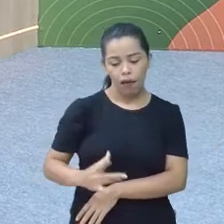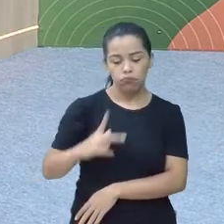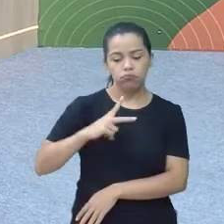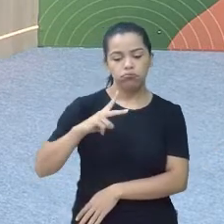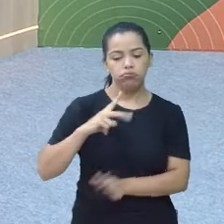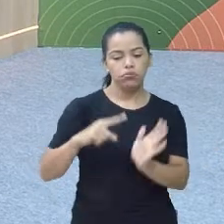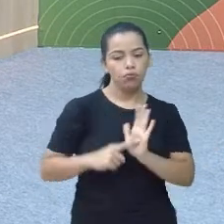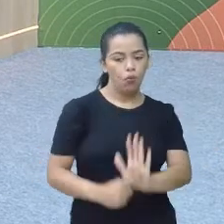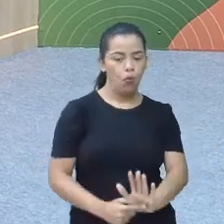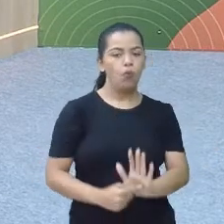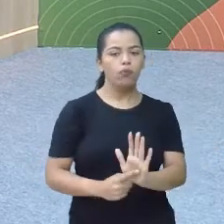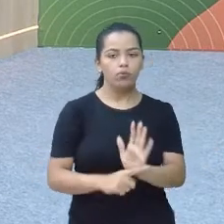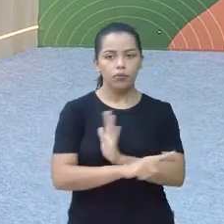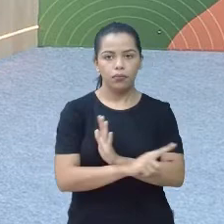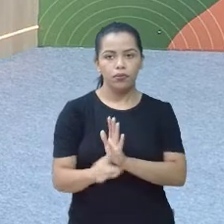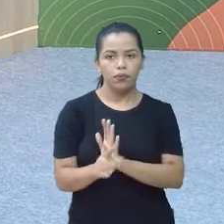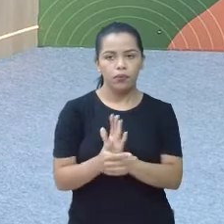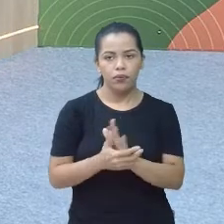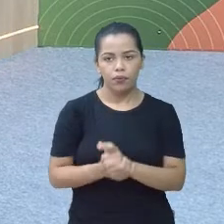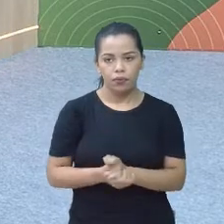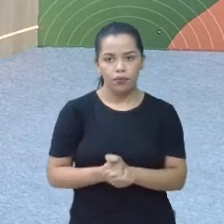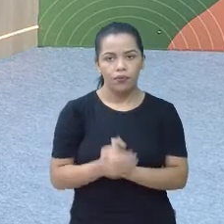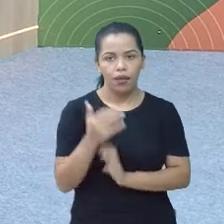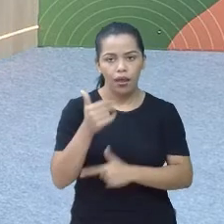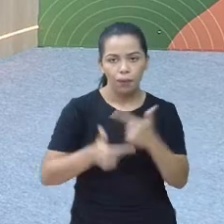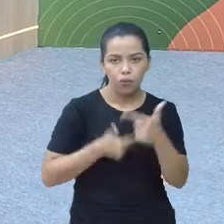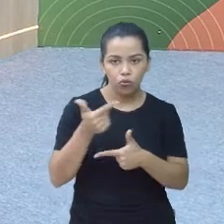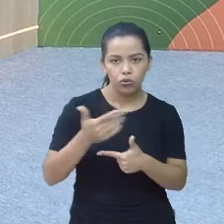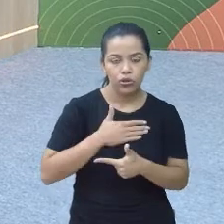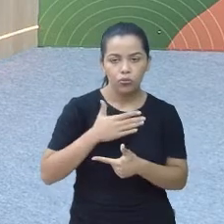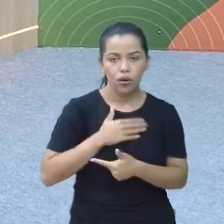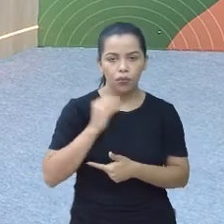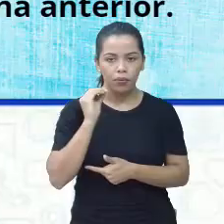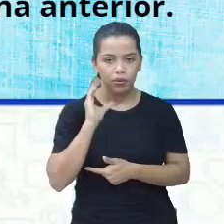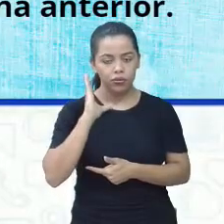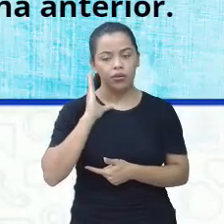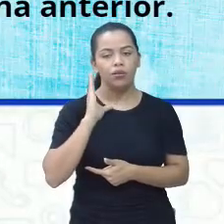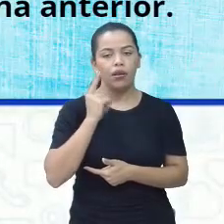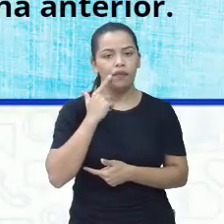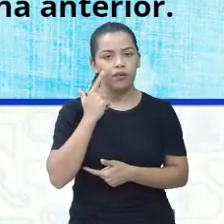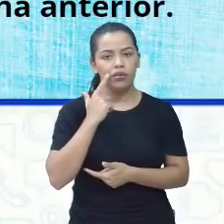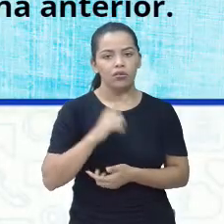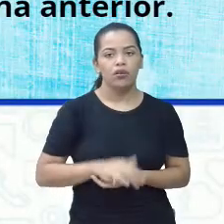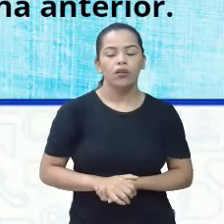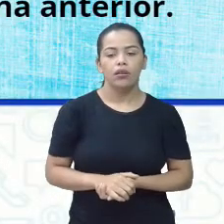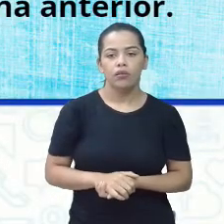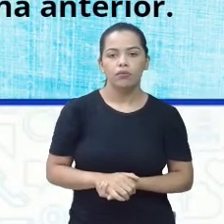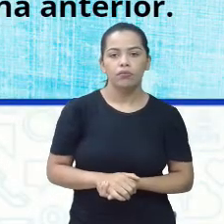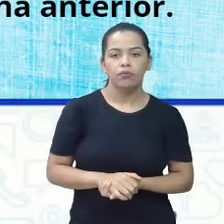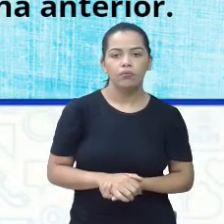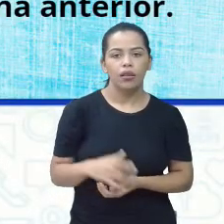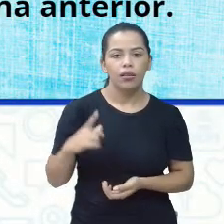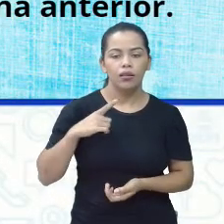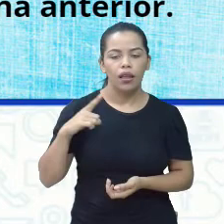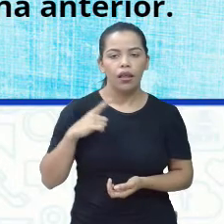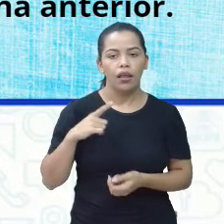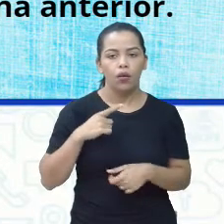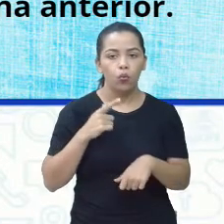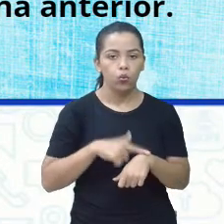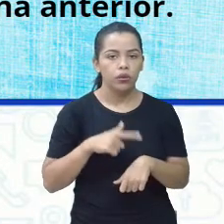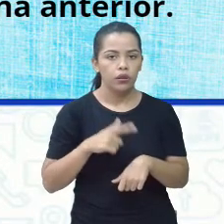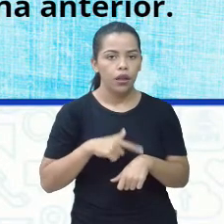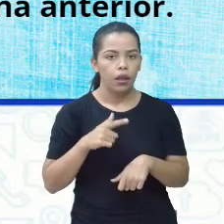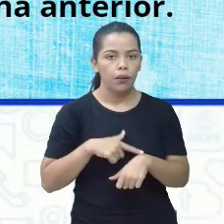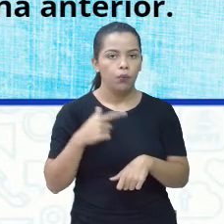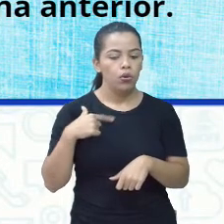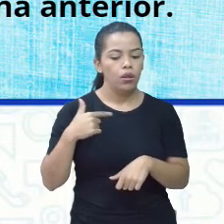gráfico pessoal, um gráfico produzido pelo meu telefone. Então, aqui a gente tem o tempo, né, de consumo do